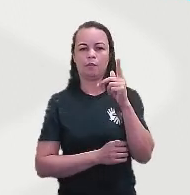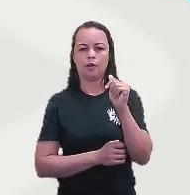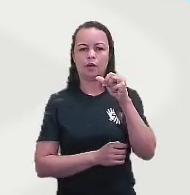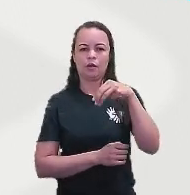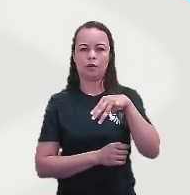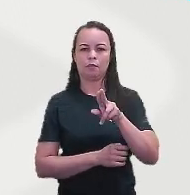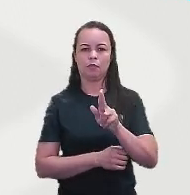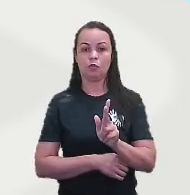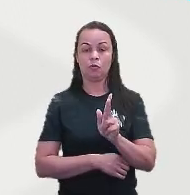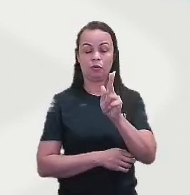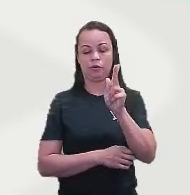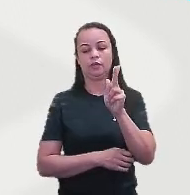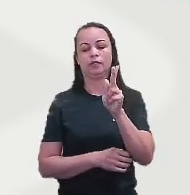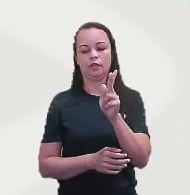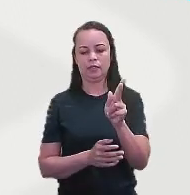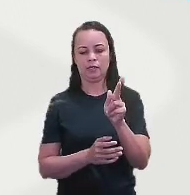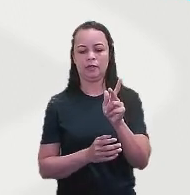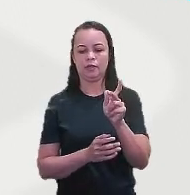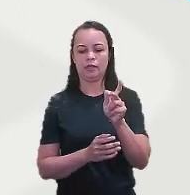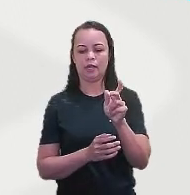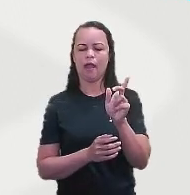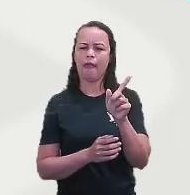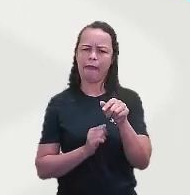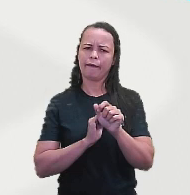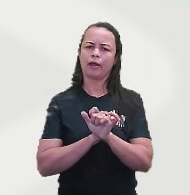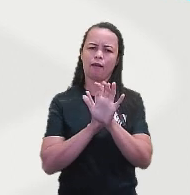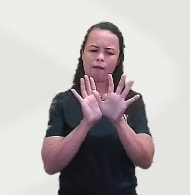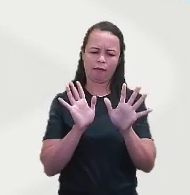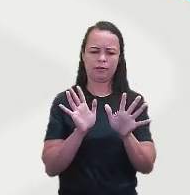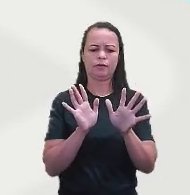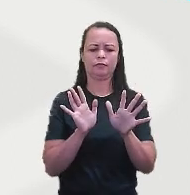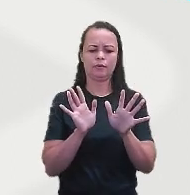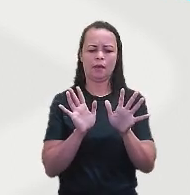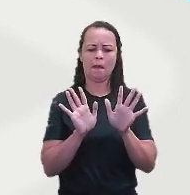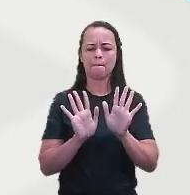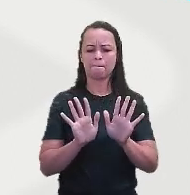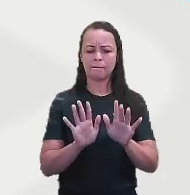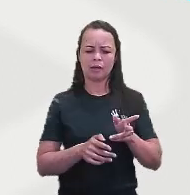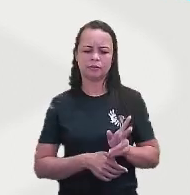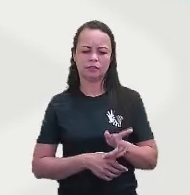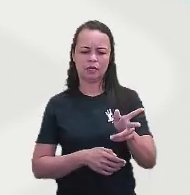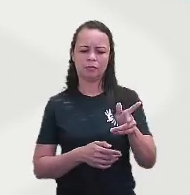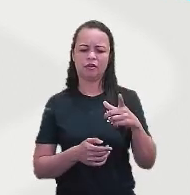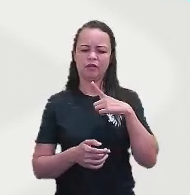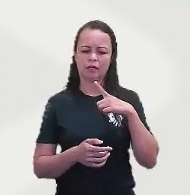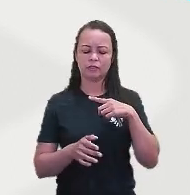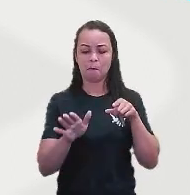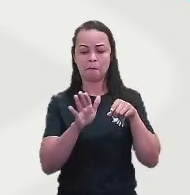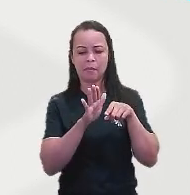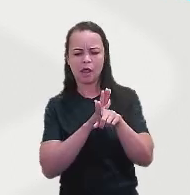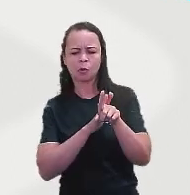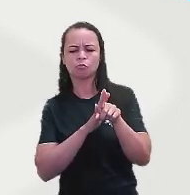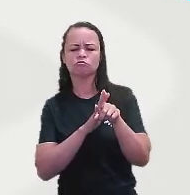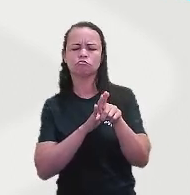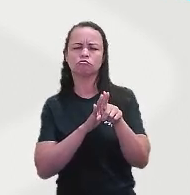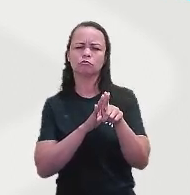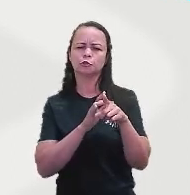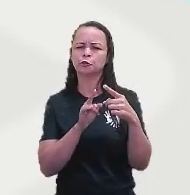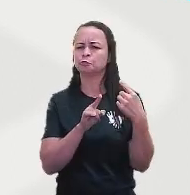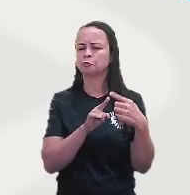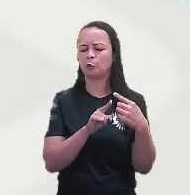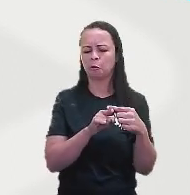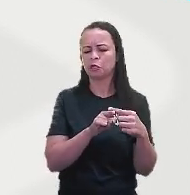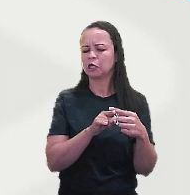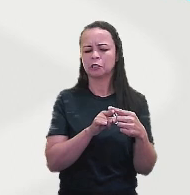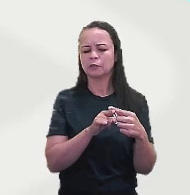por que não foi outro o premiado. Então, ó, a razão por quê? A